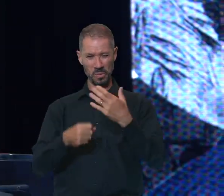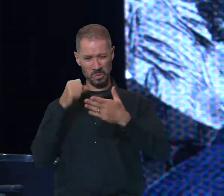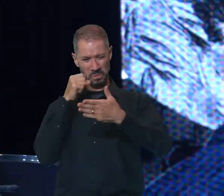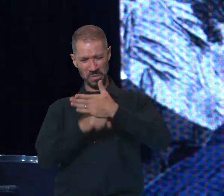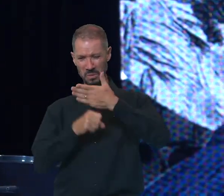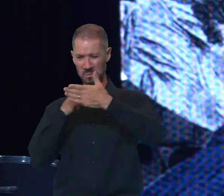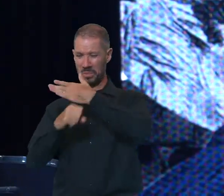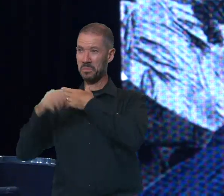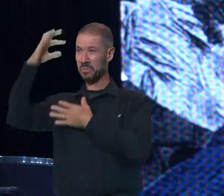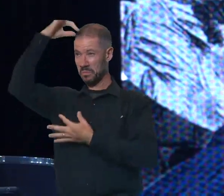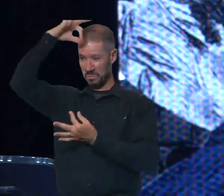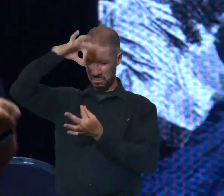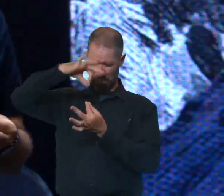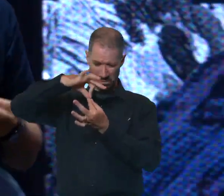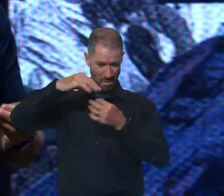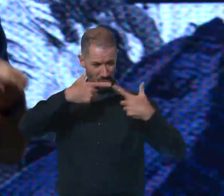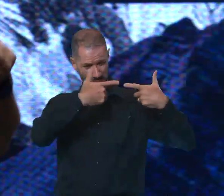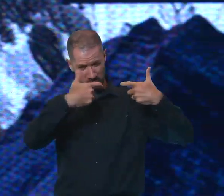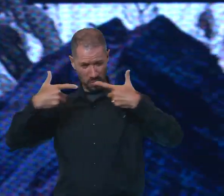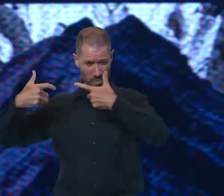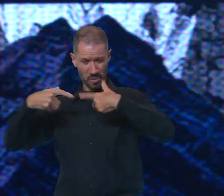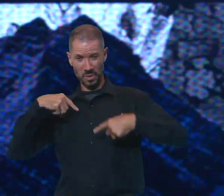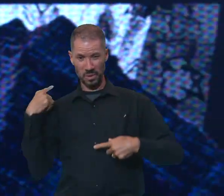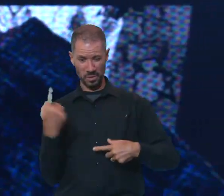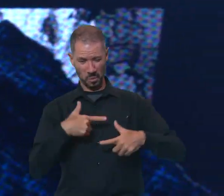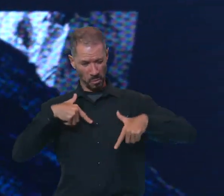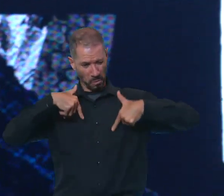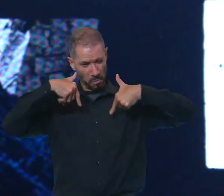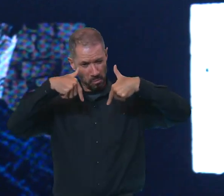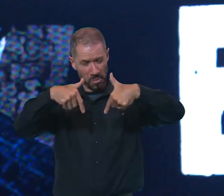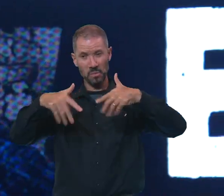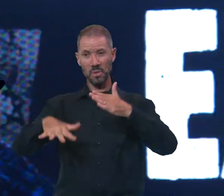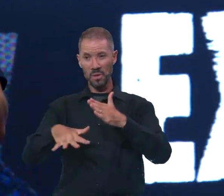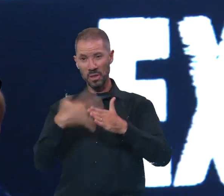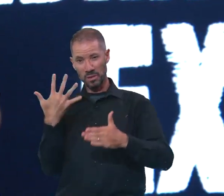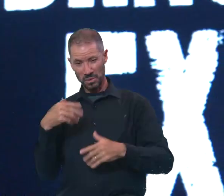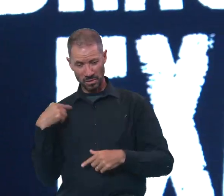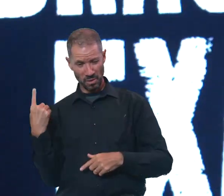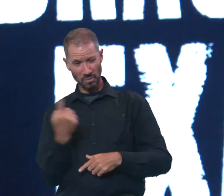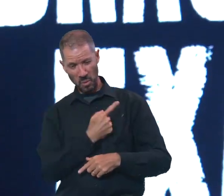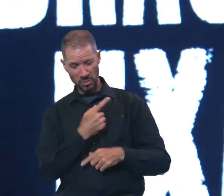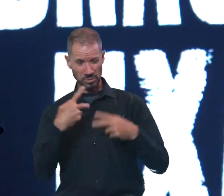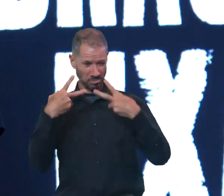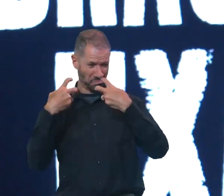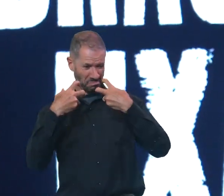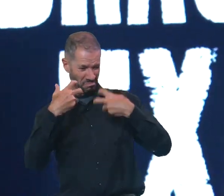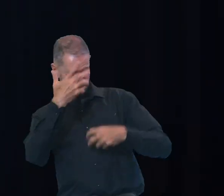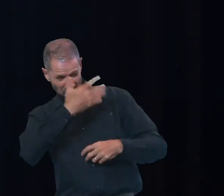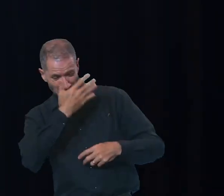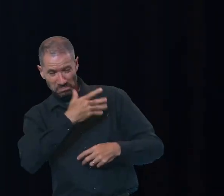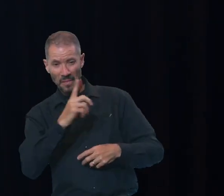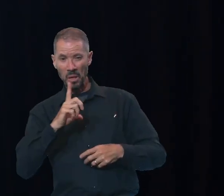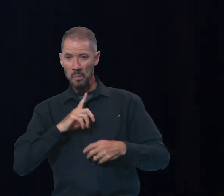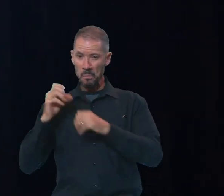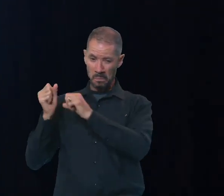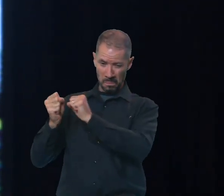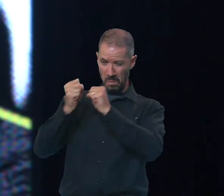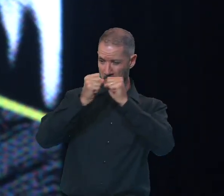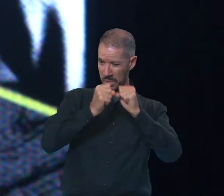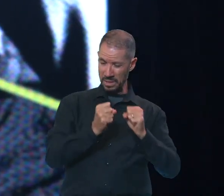lutas espirituais e batalhas nas quais nós enfrentamos, que muitas vezes, quando não percebemos, tem o poder